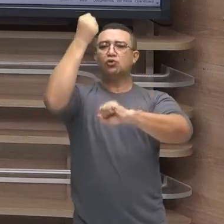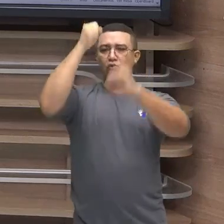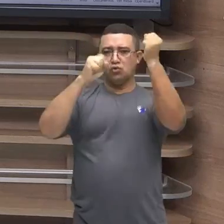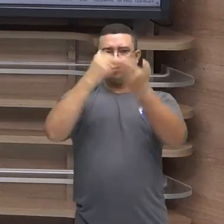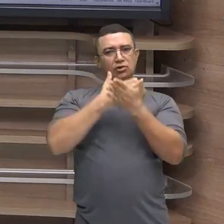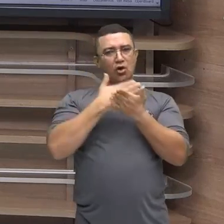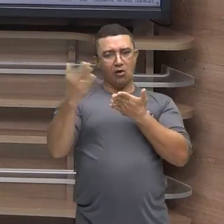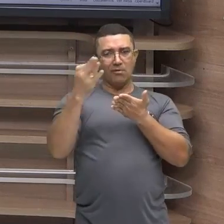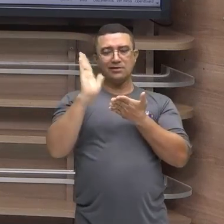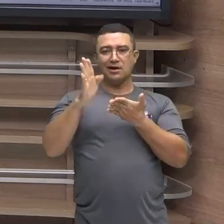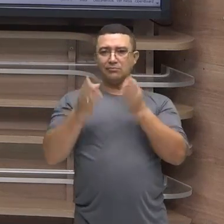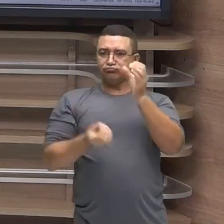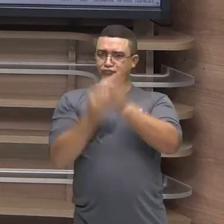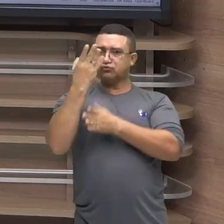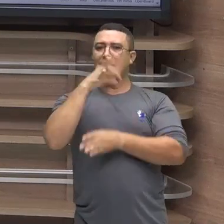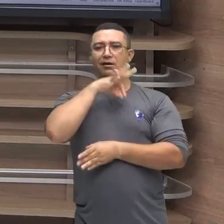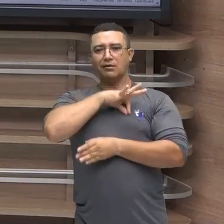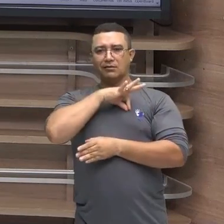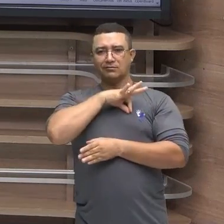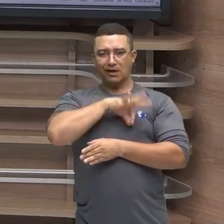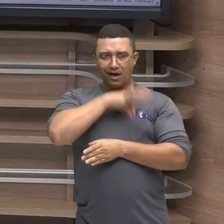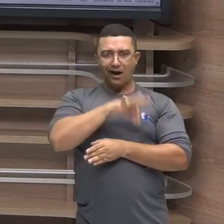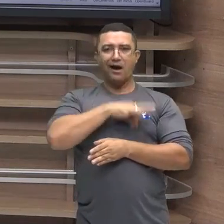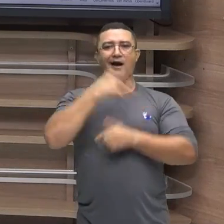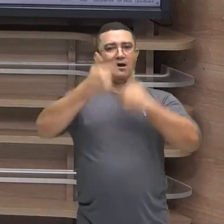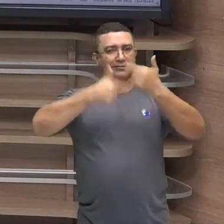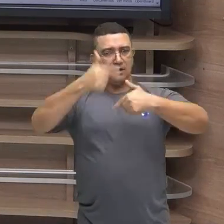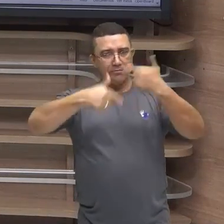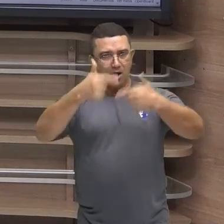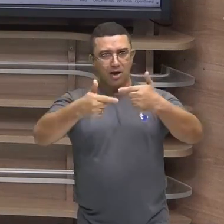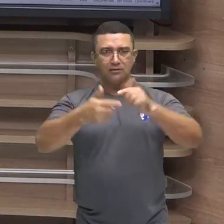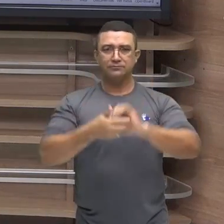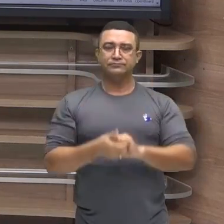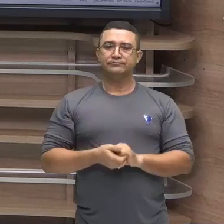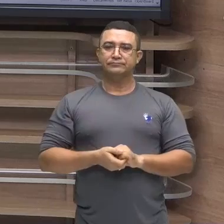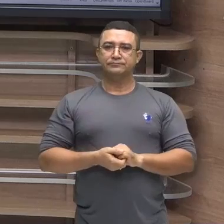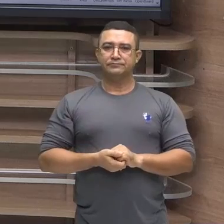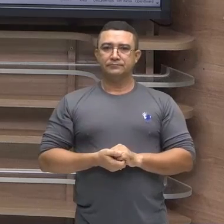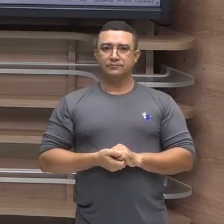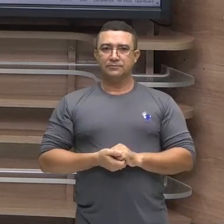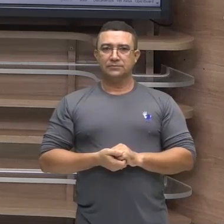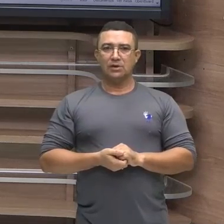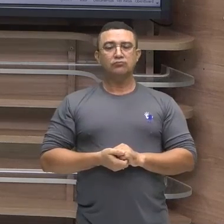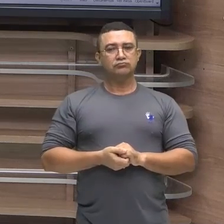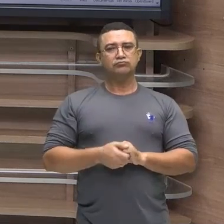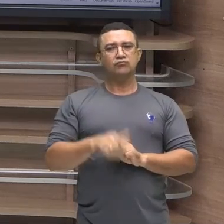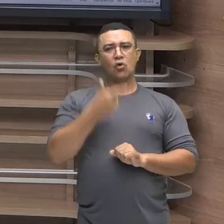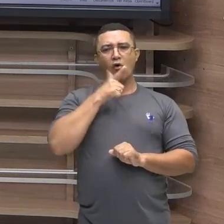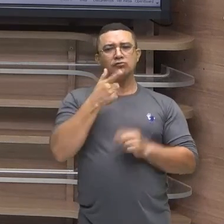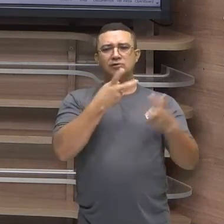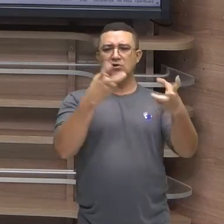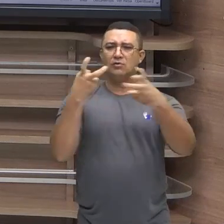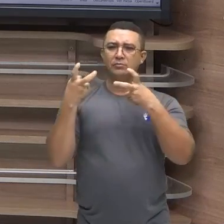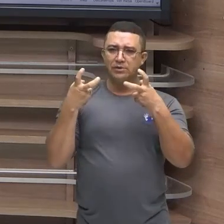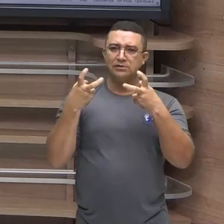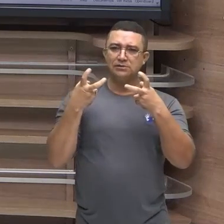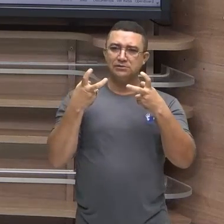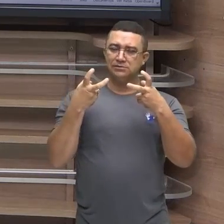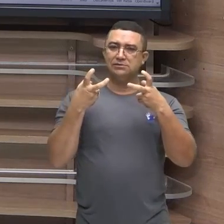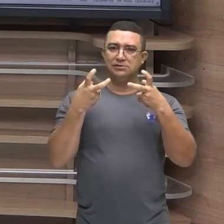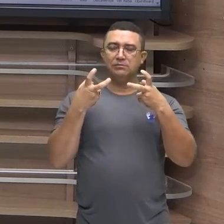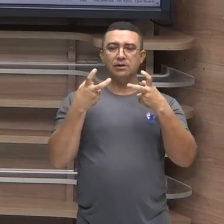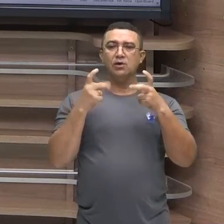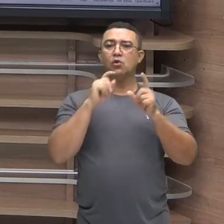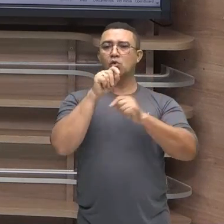região, devido ao desenvolvimento econômico de algumas regiões também. Então, a gente consegue observar aí esse